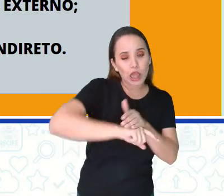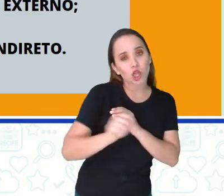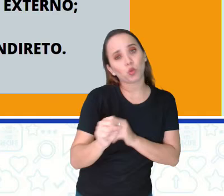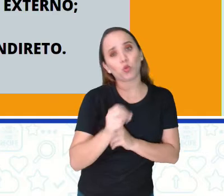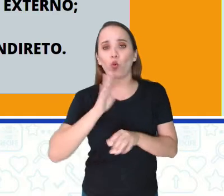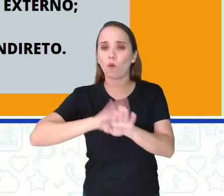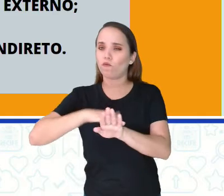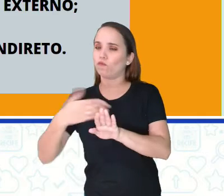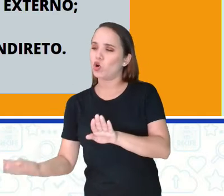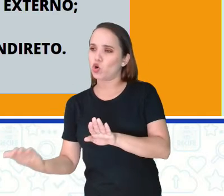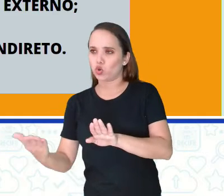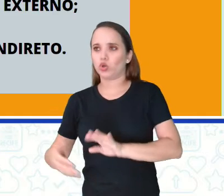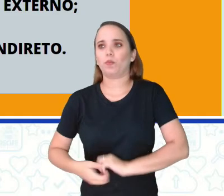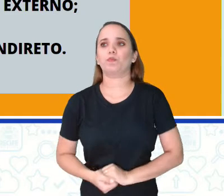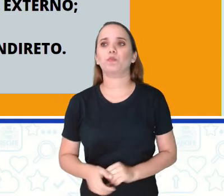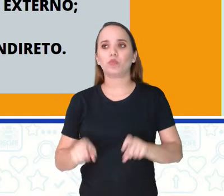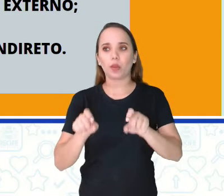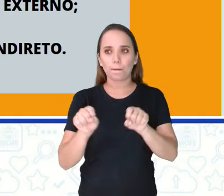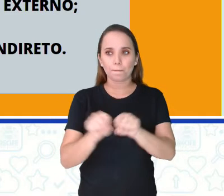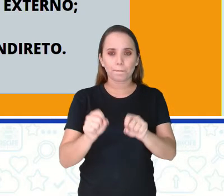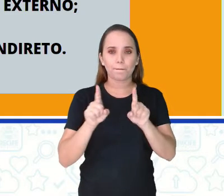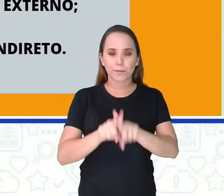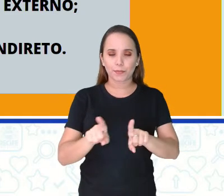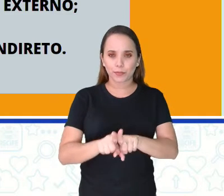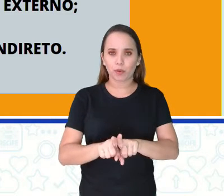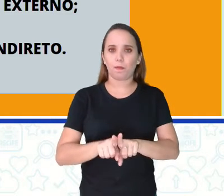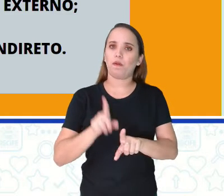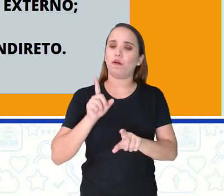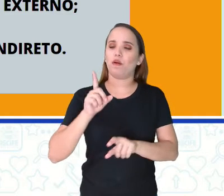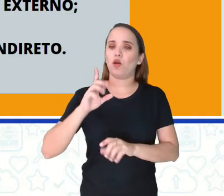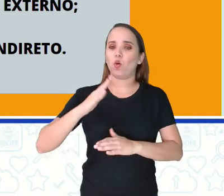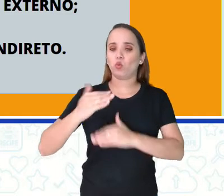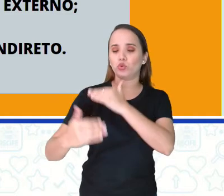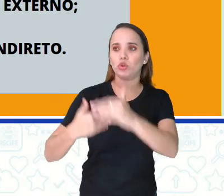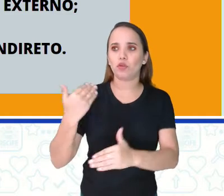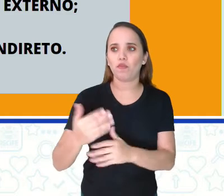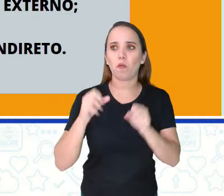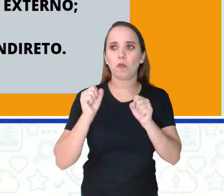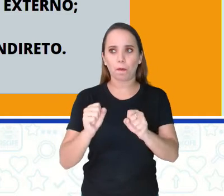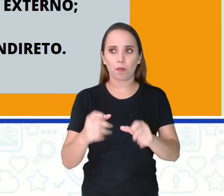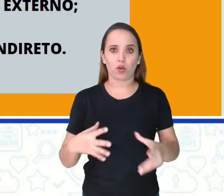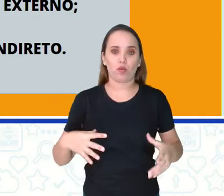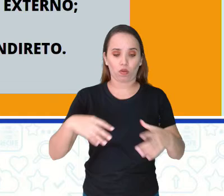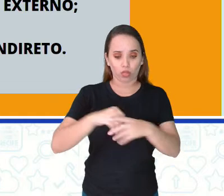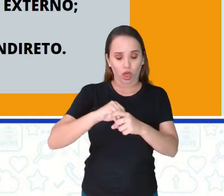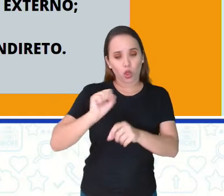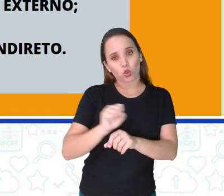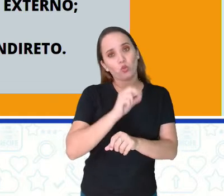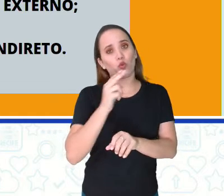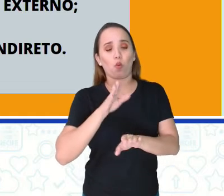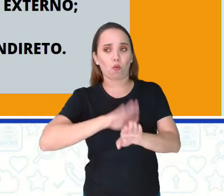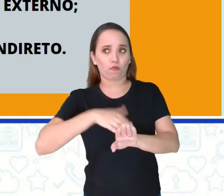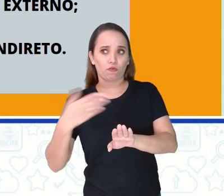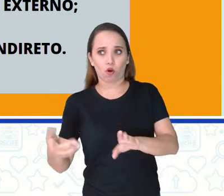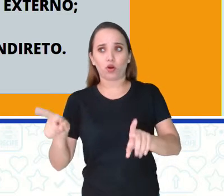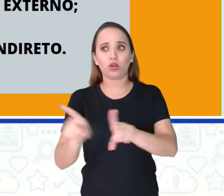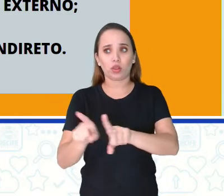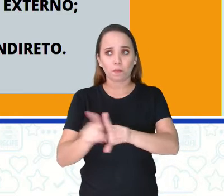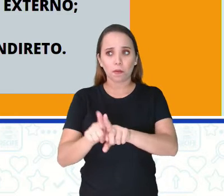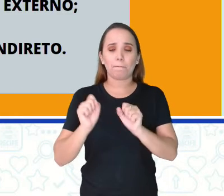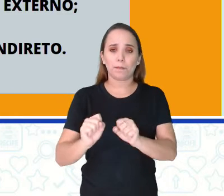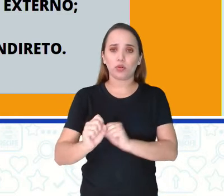se desenvolver internamente ou externamente, e também um desenvolvimento pode ser direto ou